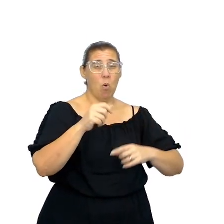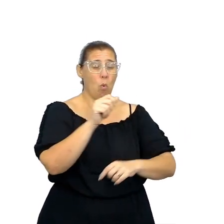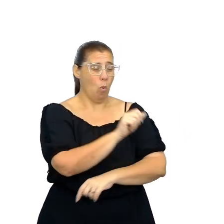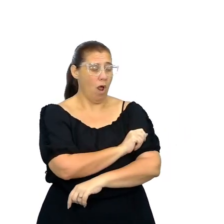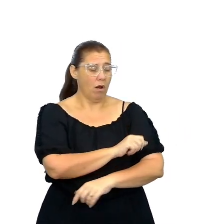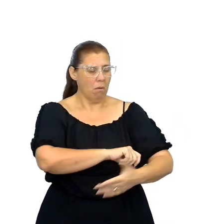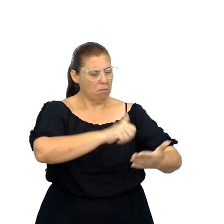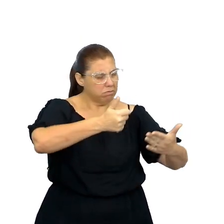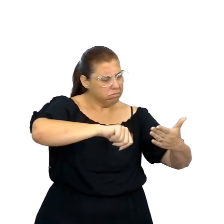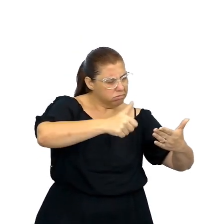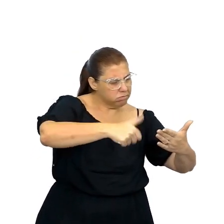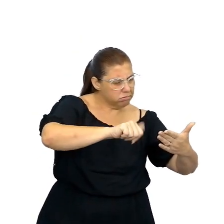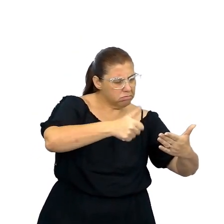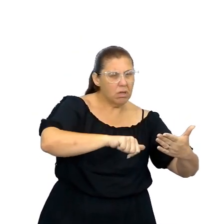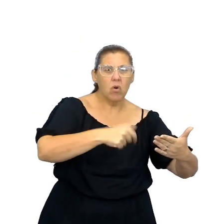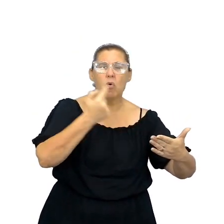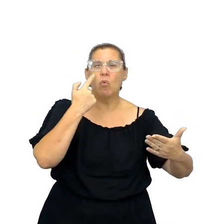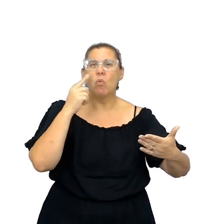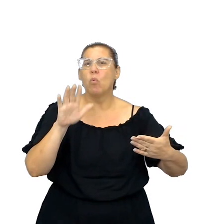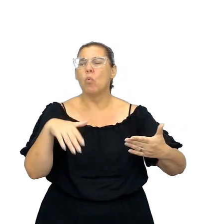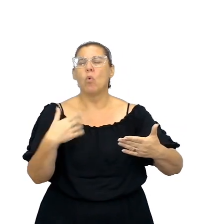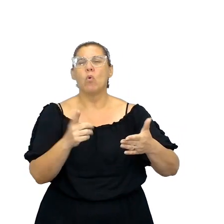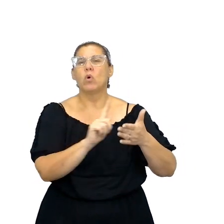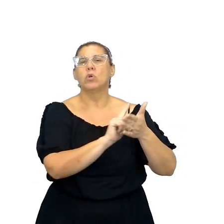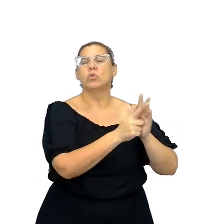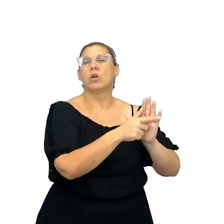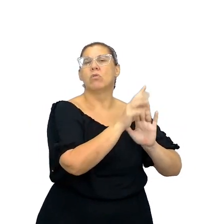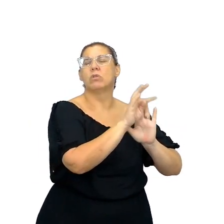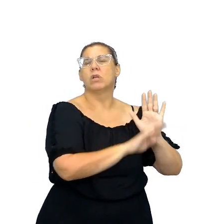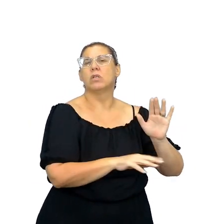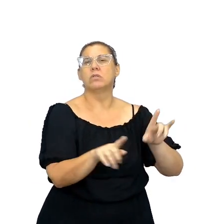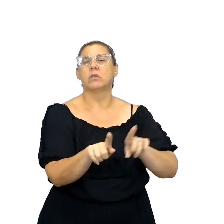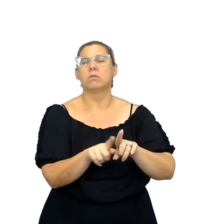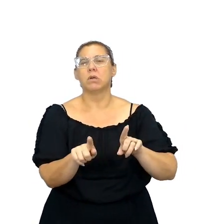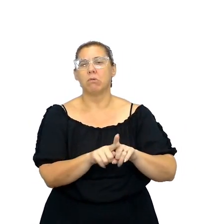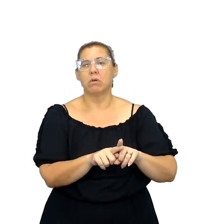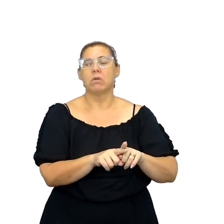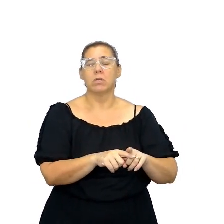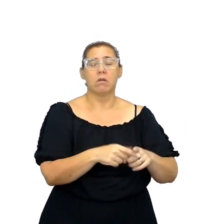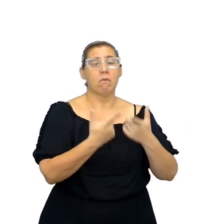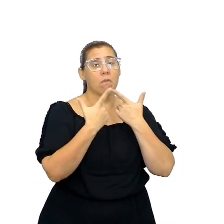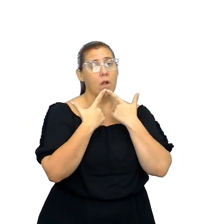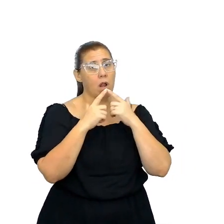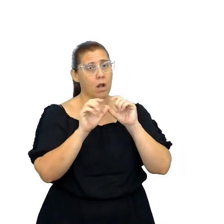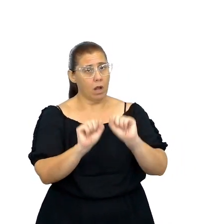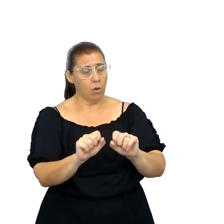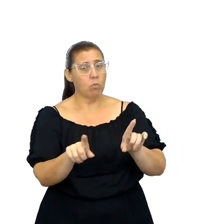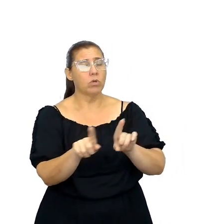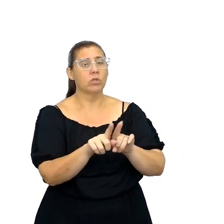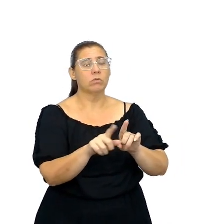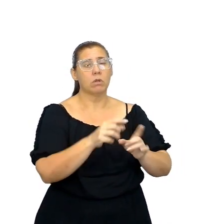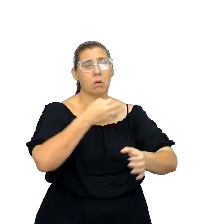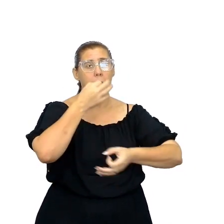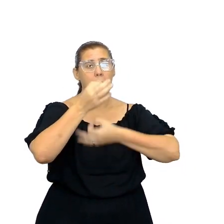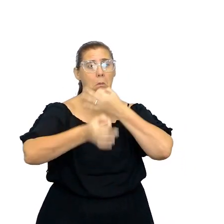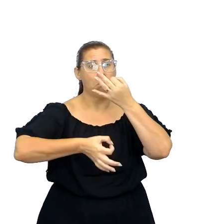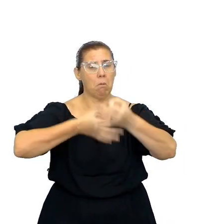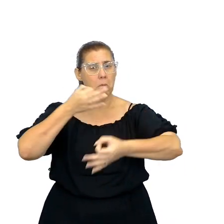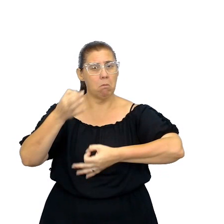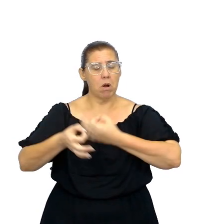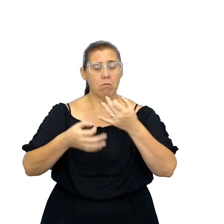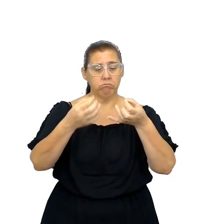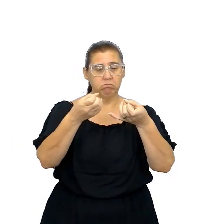forma composicional desses gêneros textuais, assim como as suas marcas linguísticas referentes à argumentação,